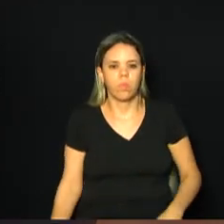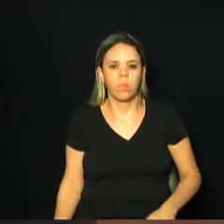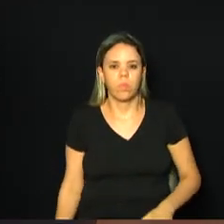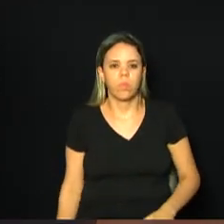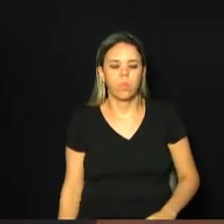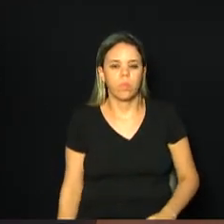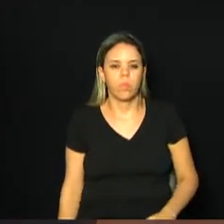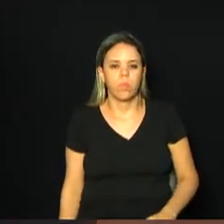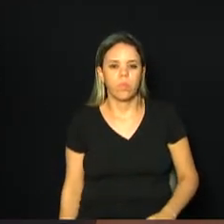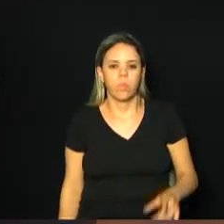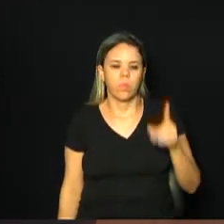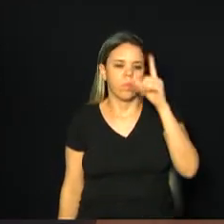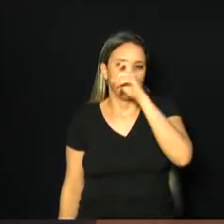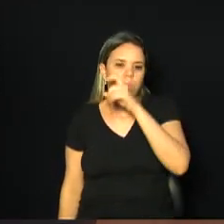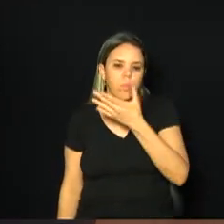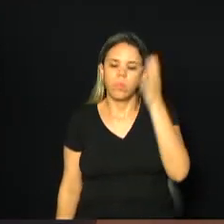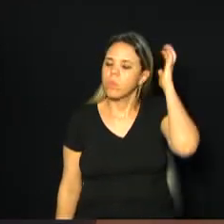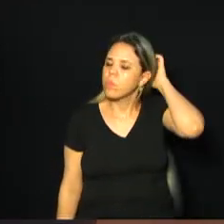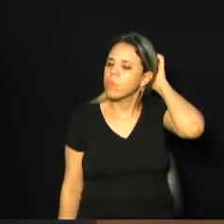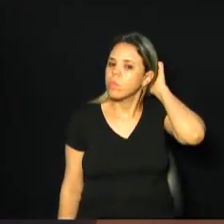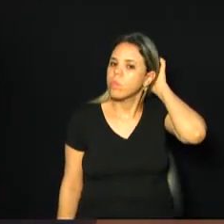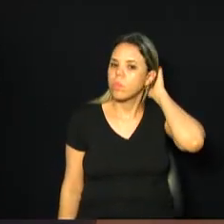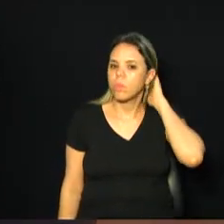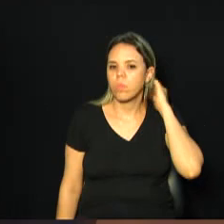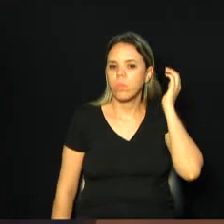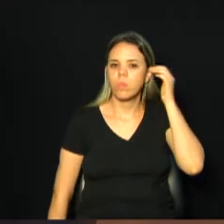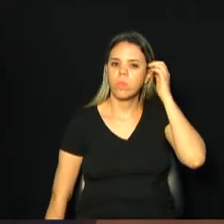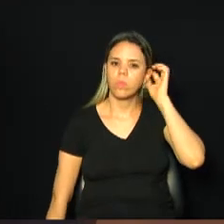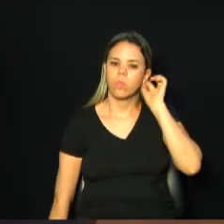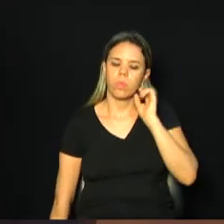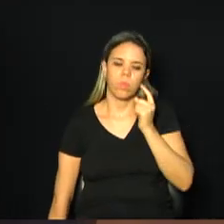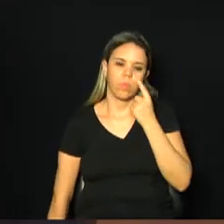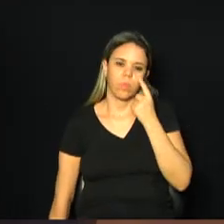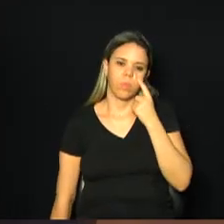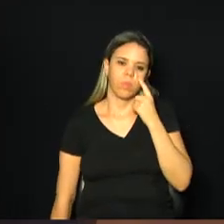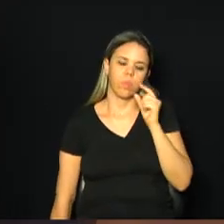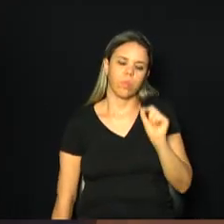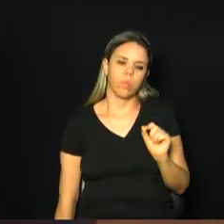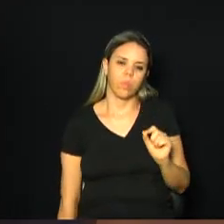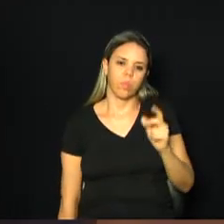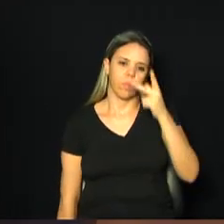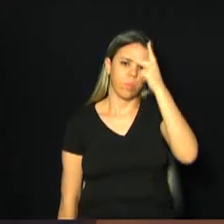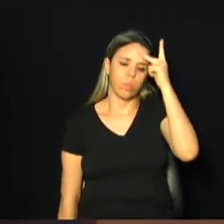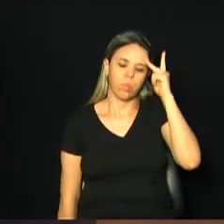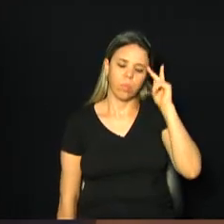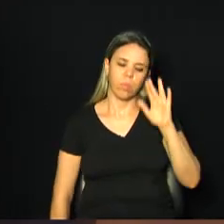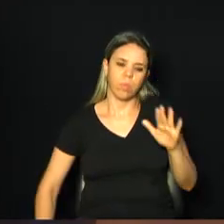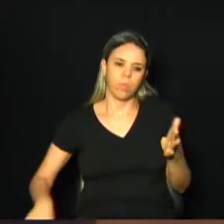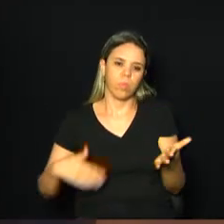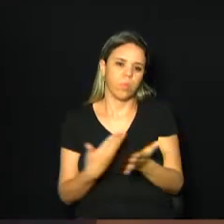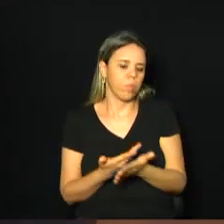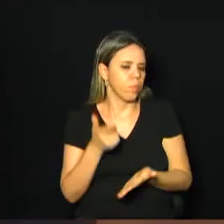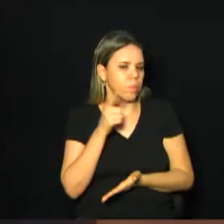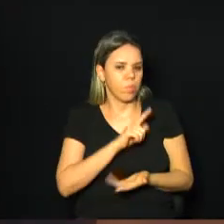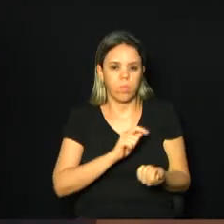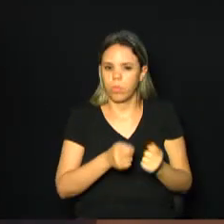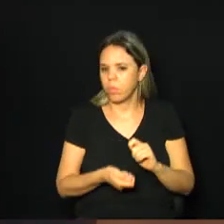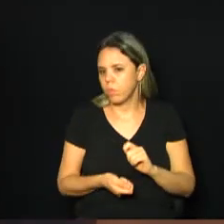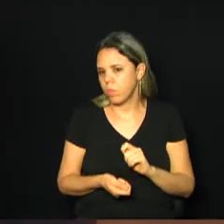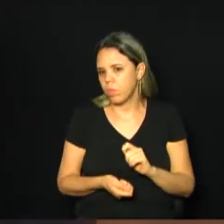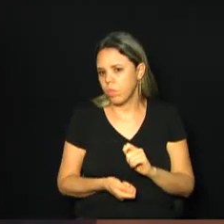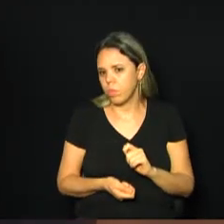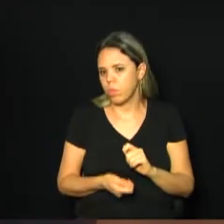É muito complicado isso, né? A gente vê que tem gente que até hoje ainda não conseguiu se adequar nem